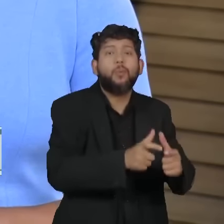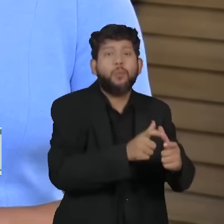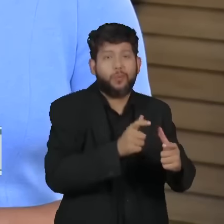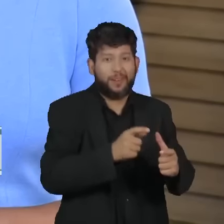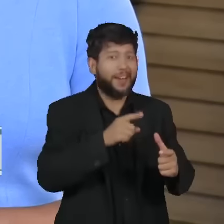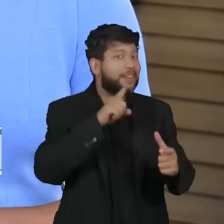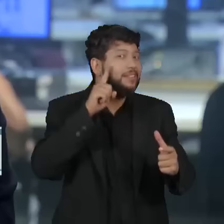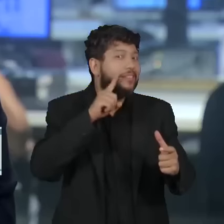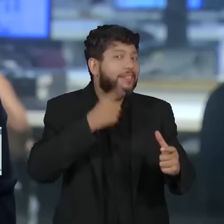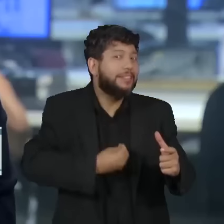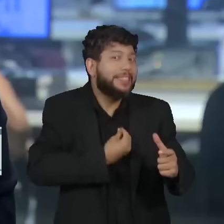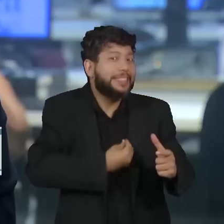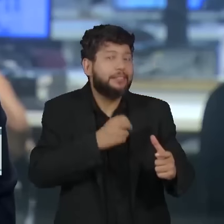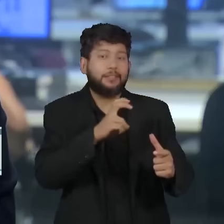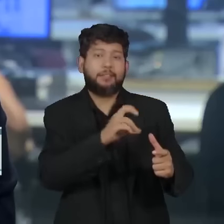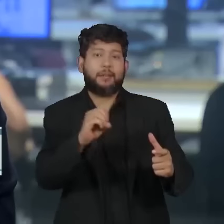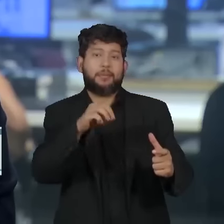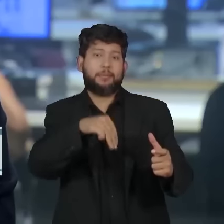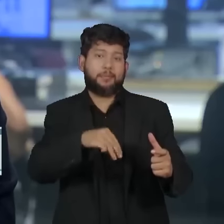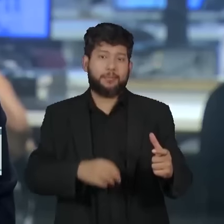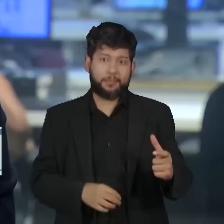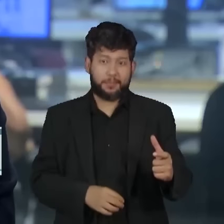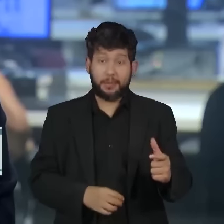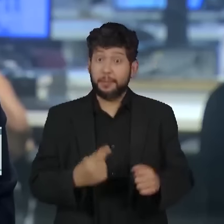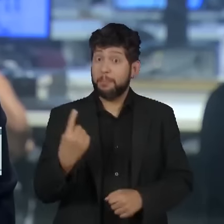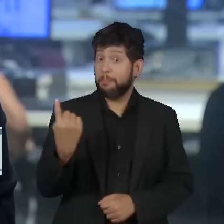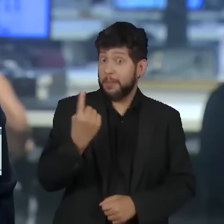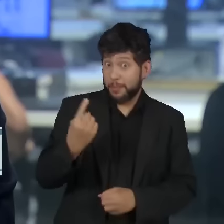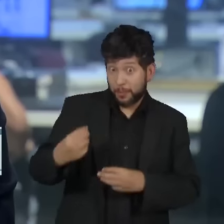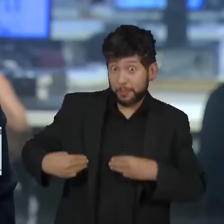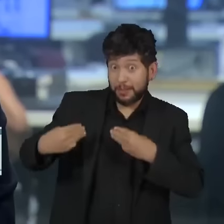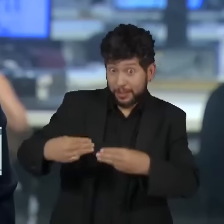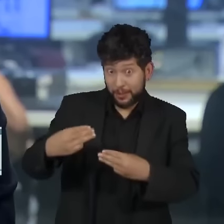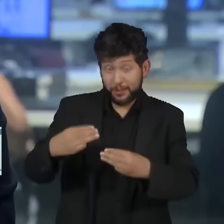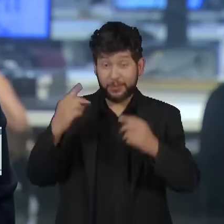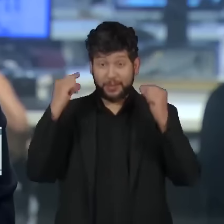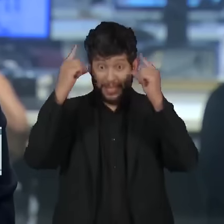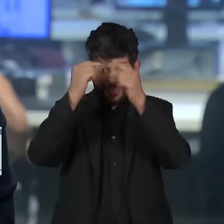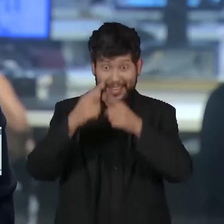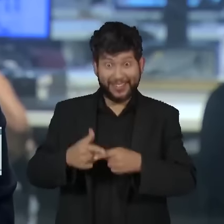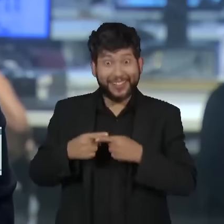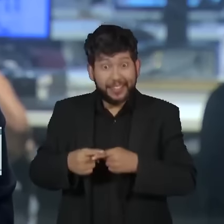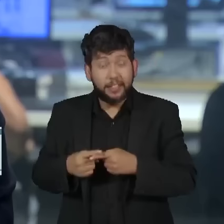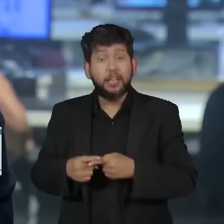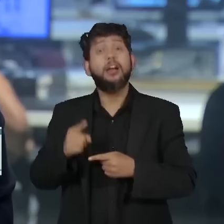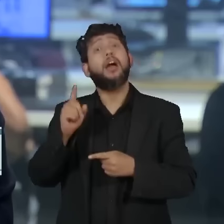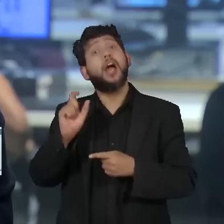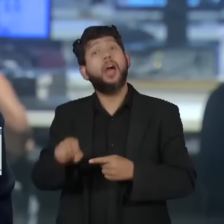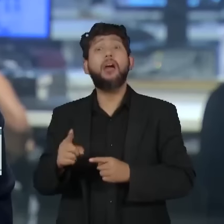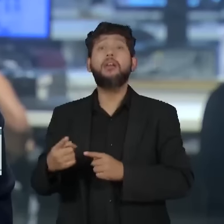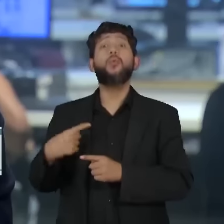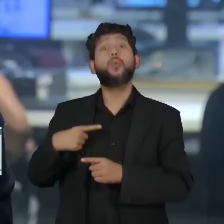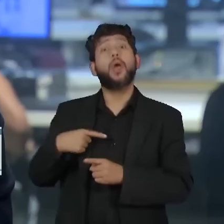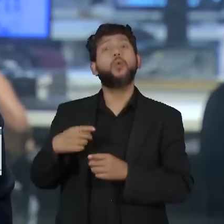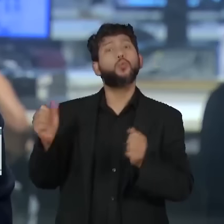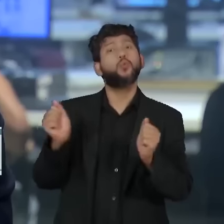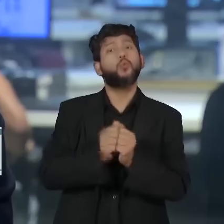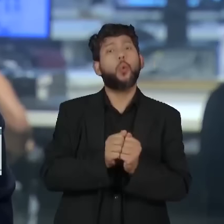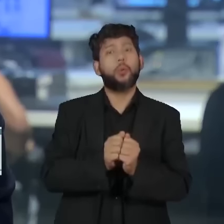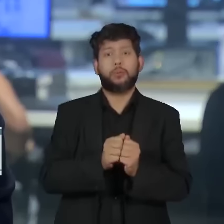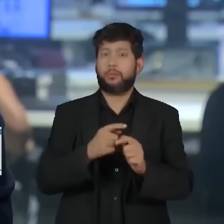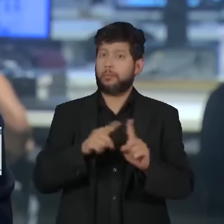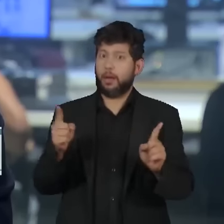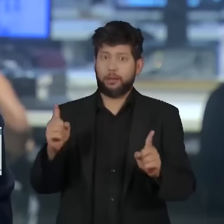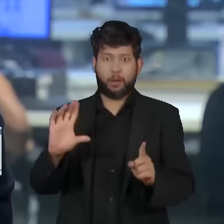Volodymyr Zelensky. O primeiro-ministro grego, Kyriakos Mitsotakis, que visitava o país, estava no grupo. Eles não